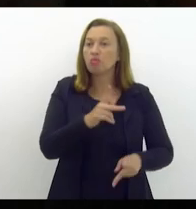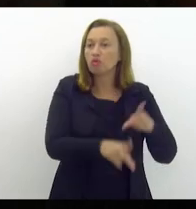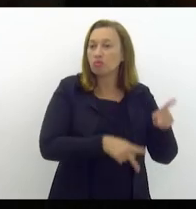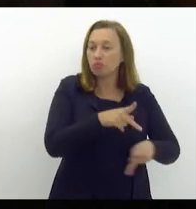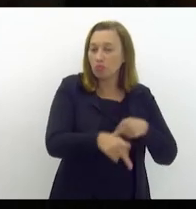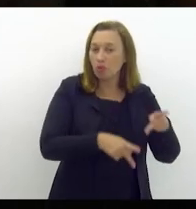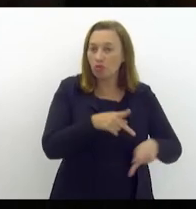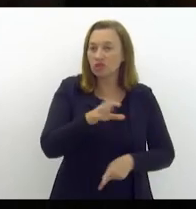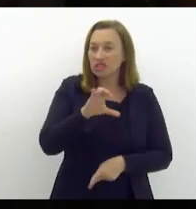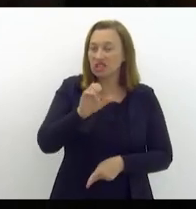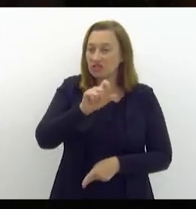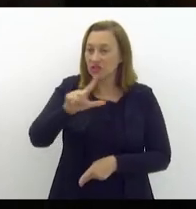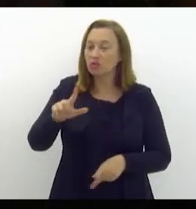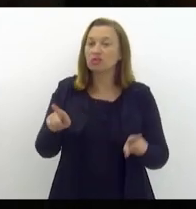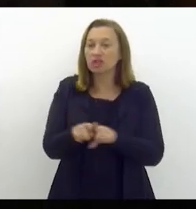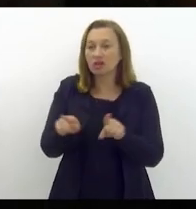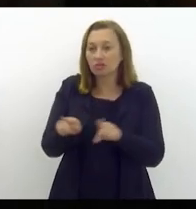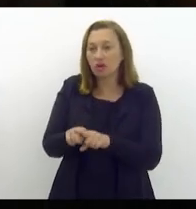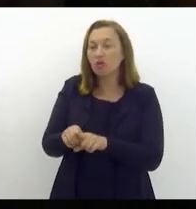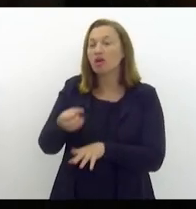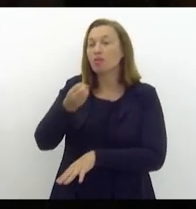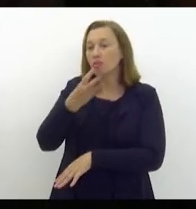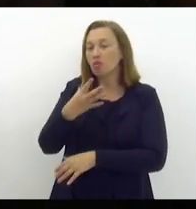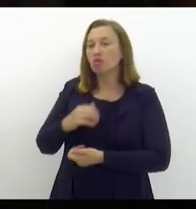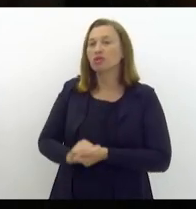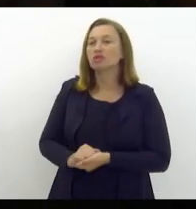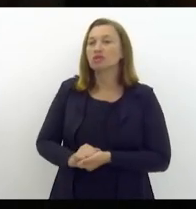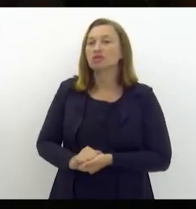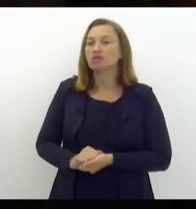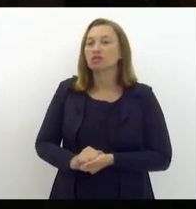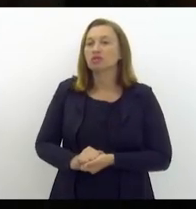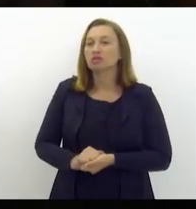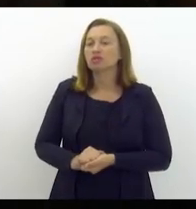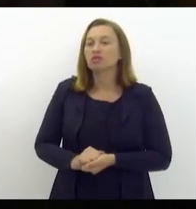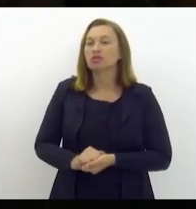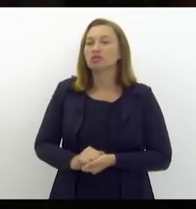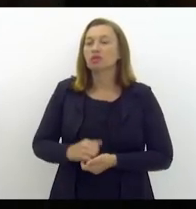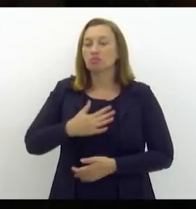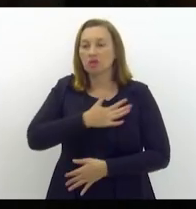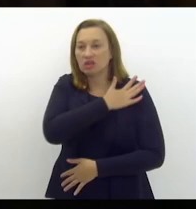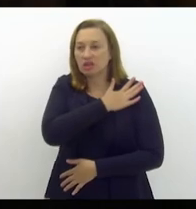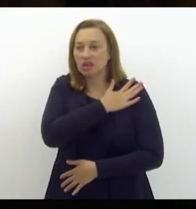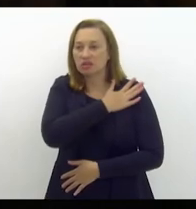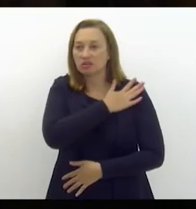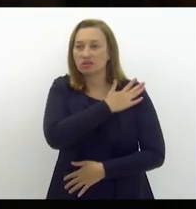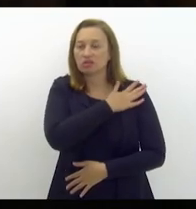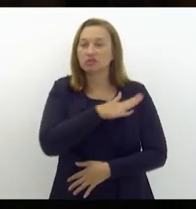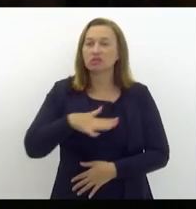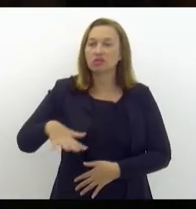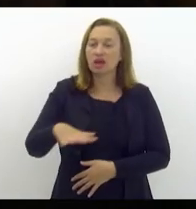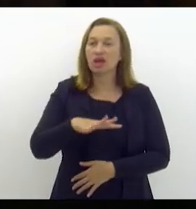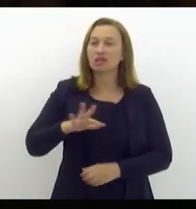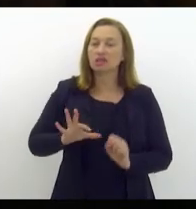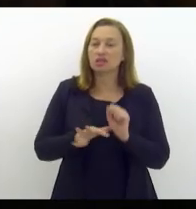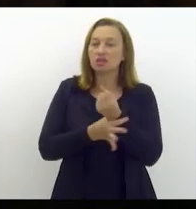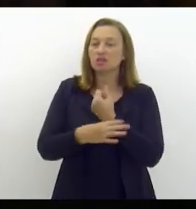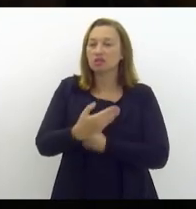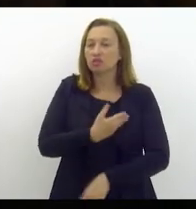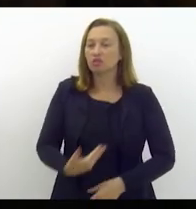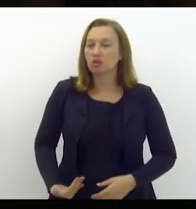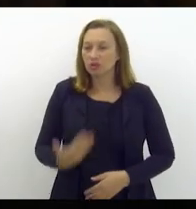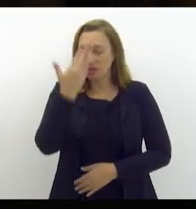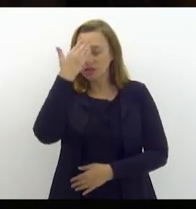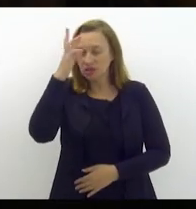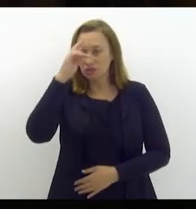civil, como também é boa e positiva para os senhores militares da área de segurança pública. Muito obrigado,